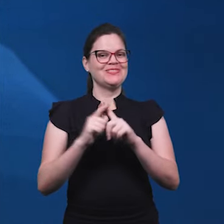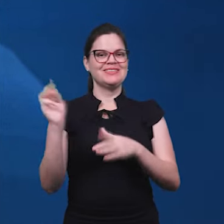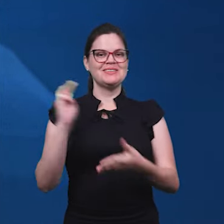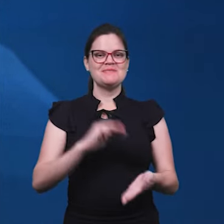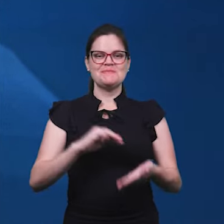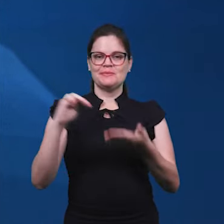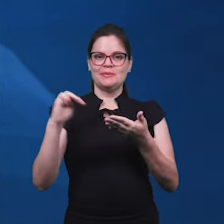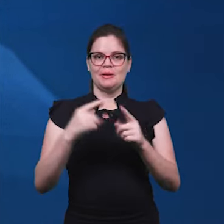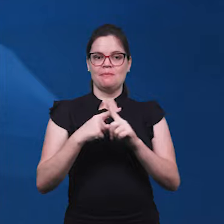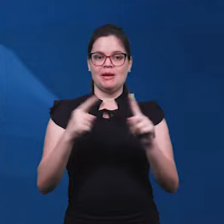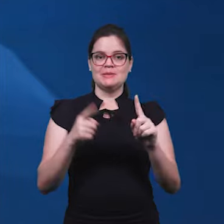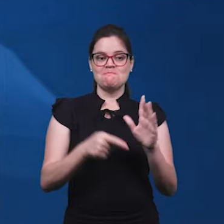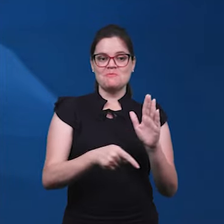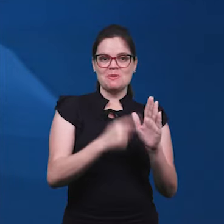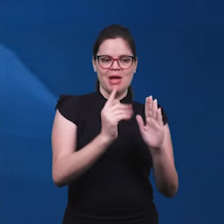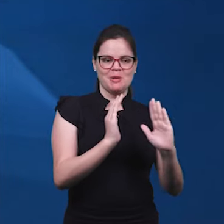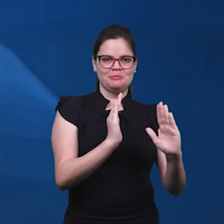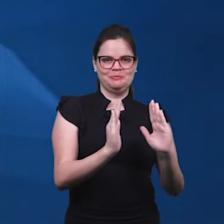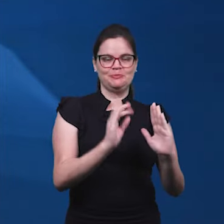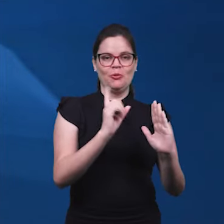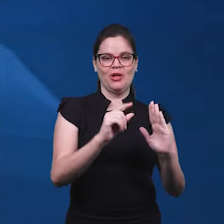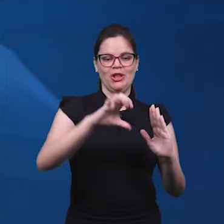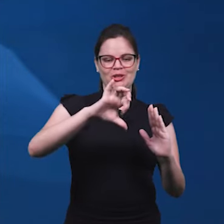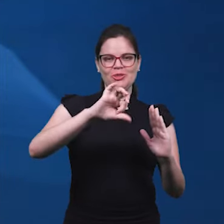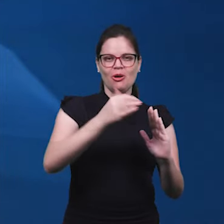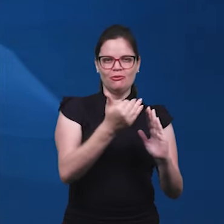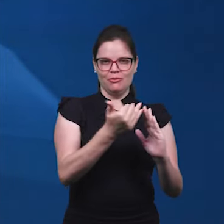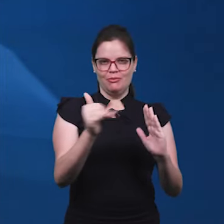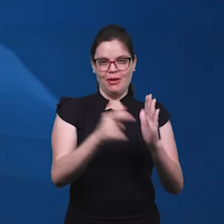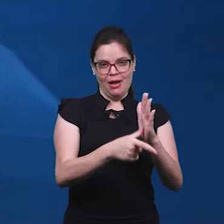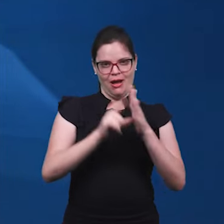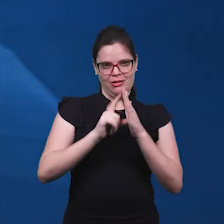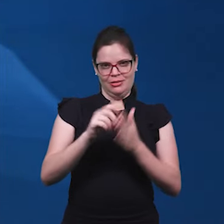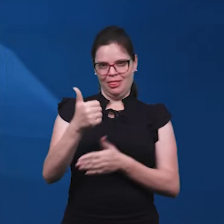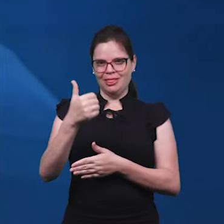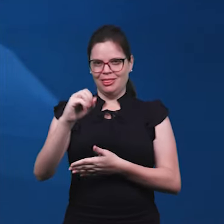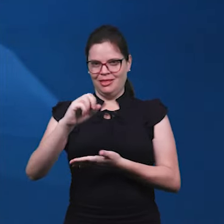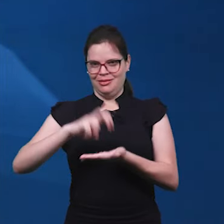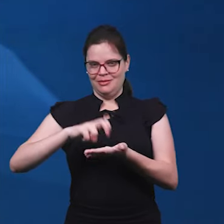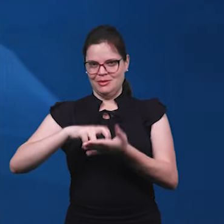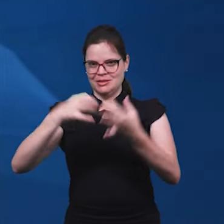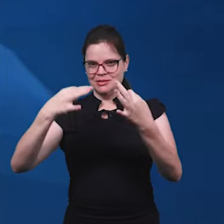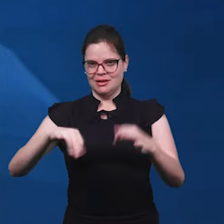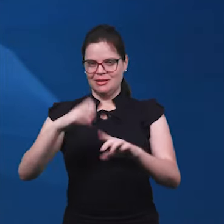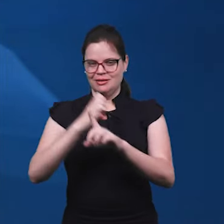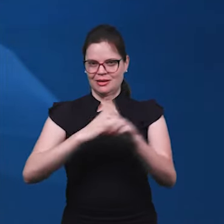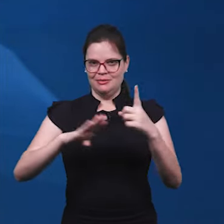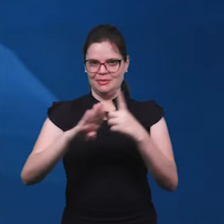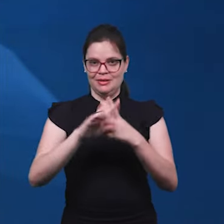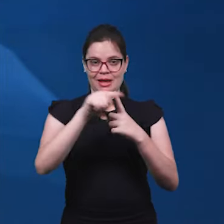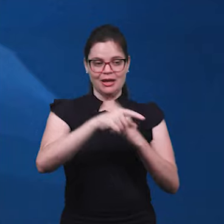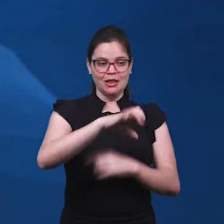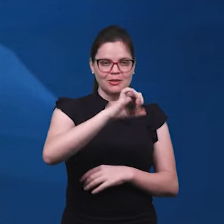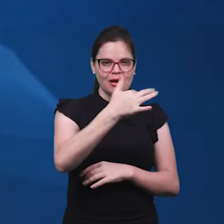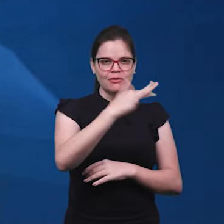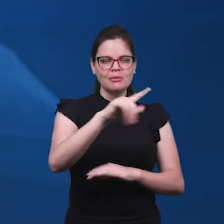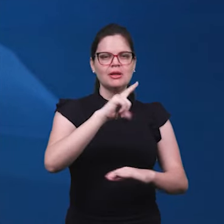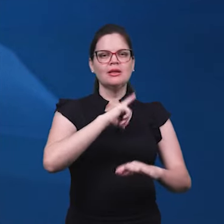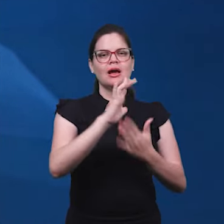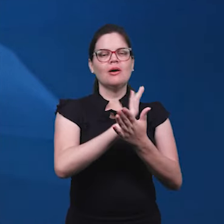Cristã Maranata, e essa primeira parte que nós antecipamos ao horário da Escola Bíblica, nós apresentamos nela algumas